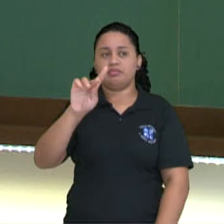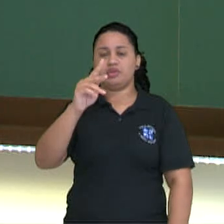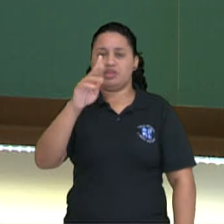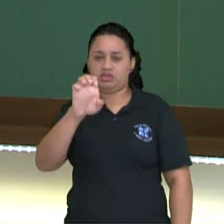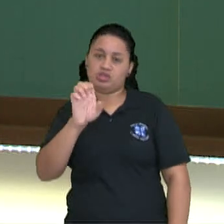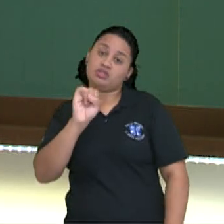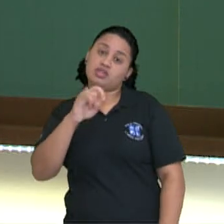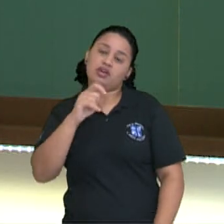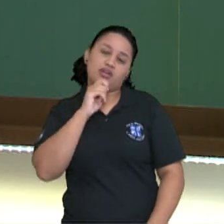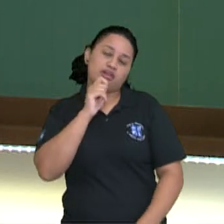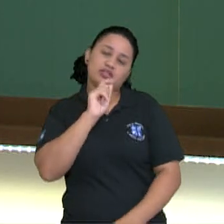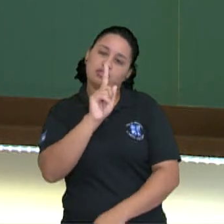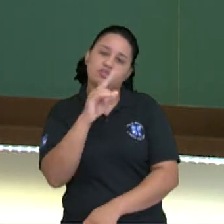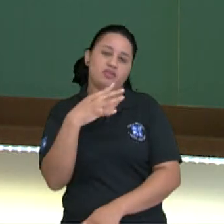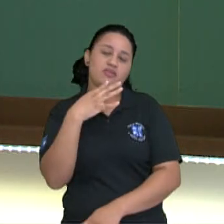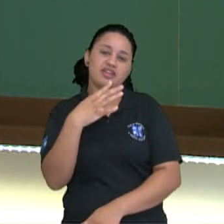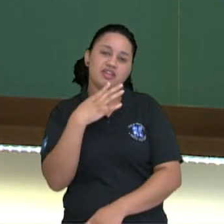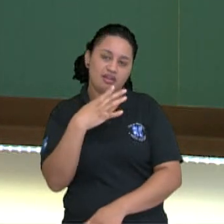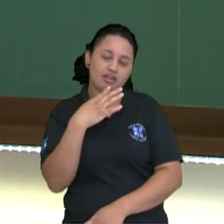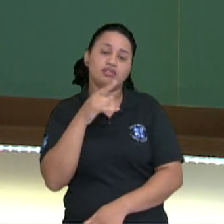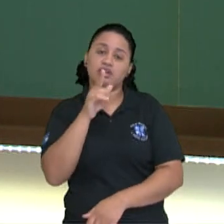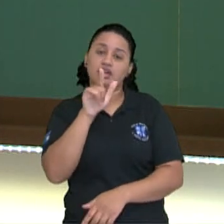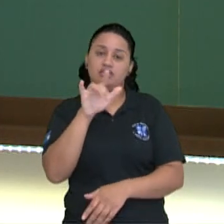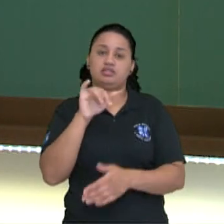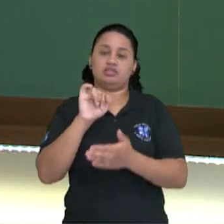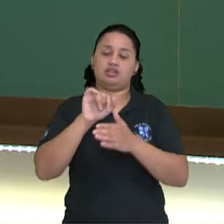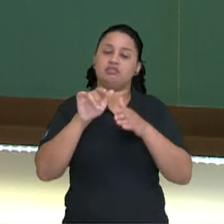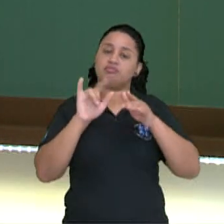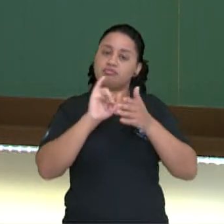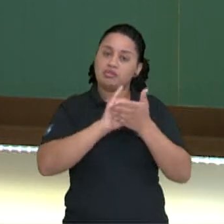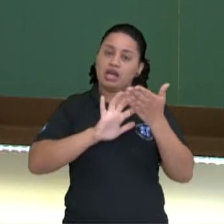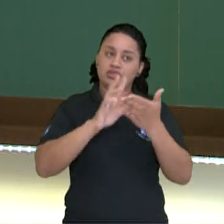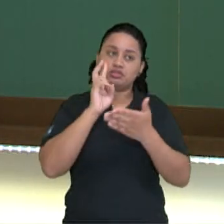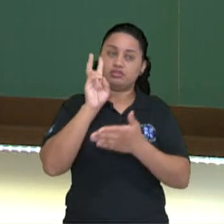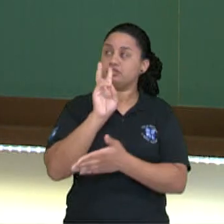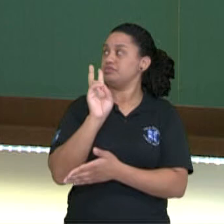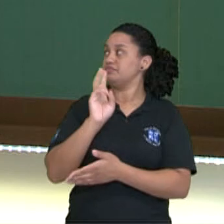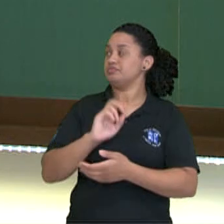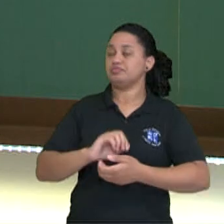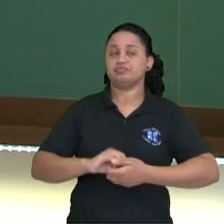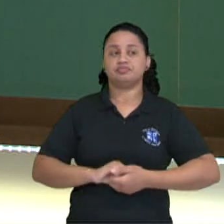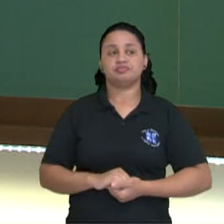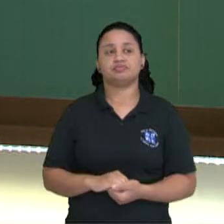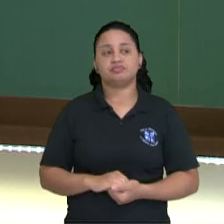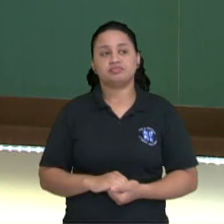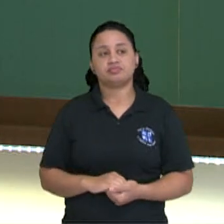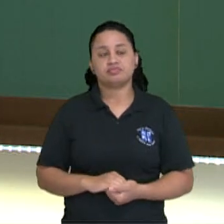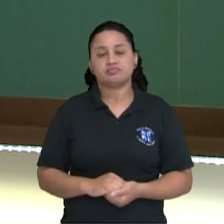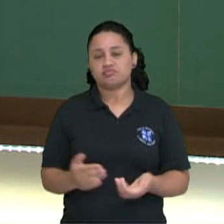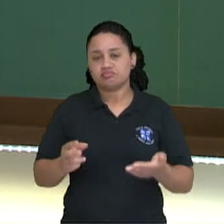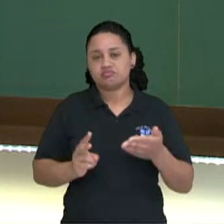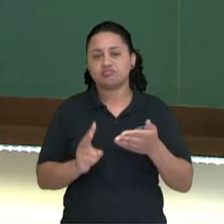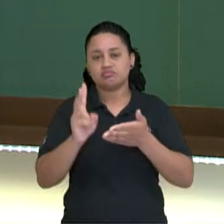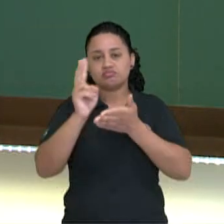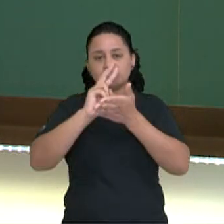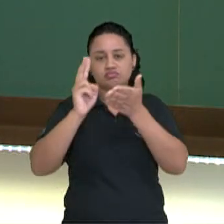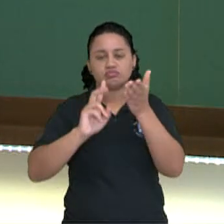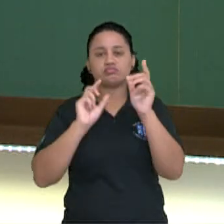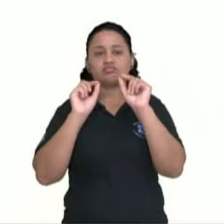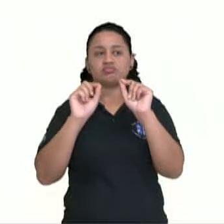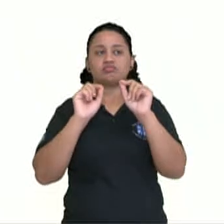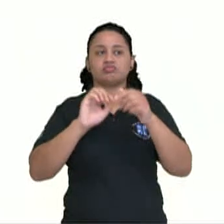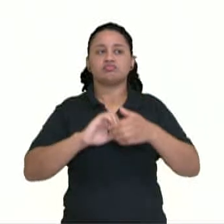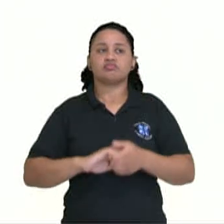algum lugar onde tenha um trapiche, essa é a imagem de um trapiche, tá? Continuando a leitura.